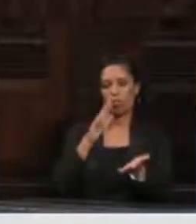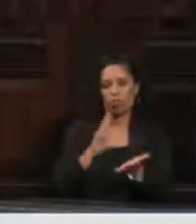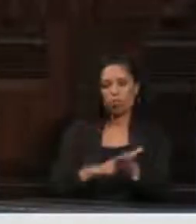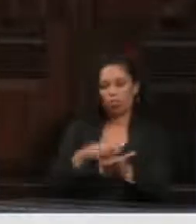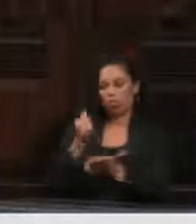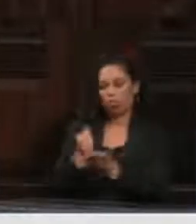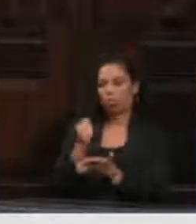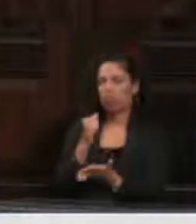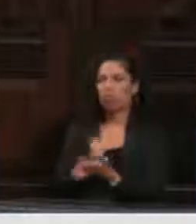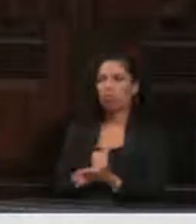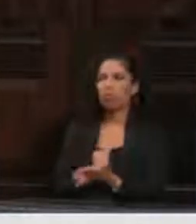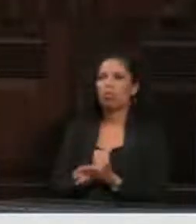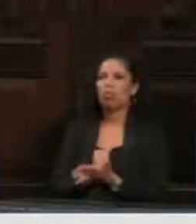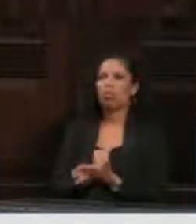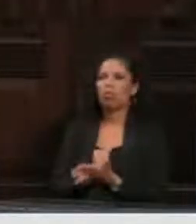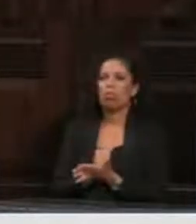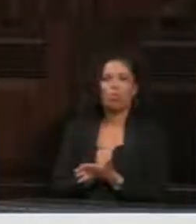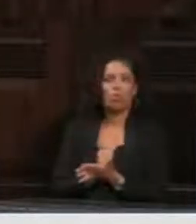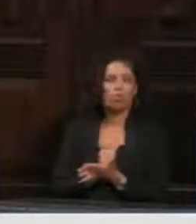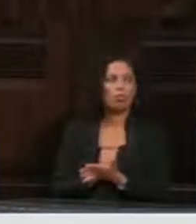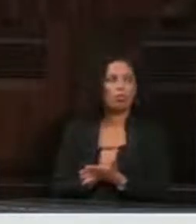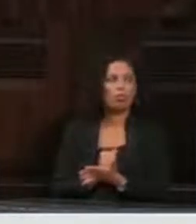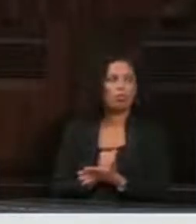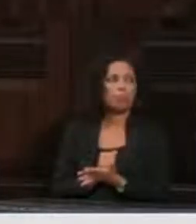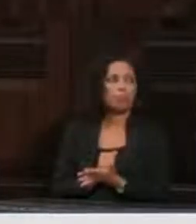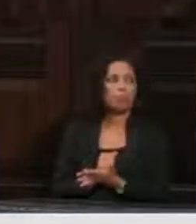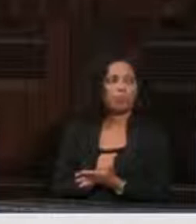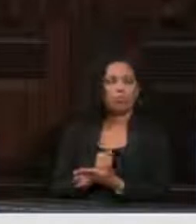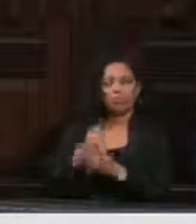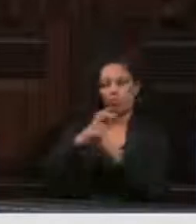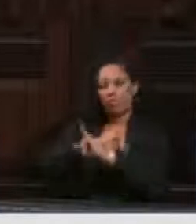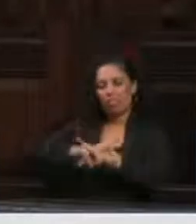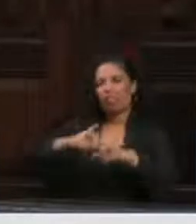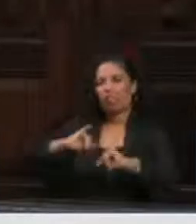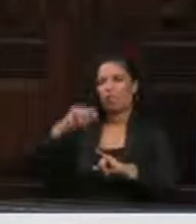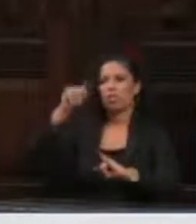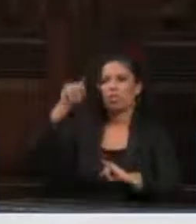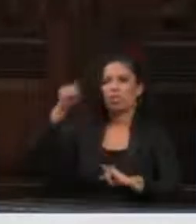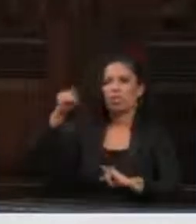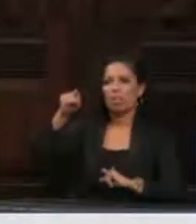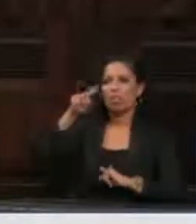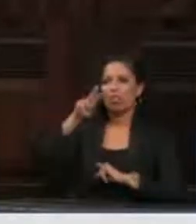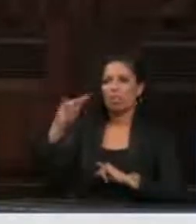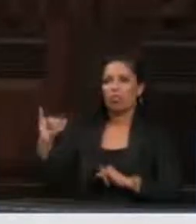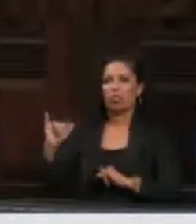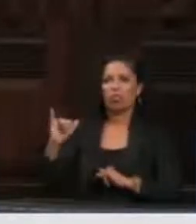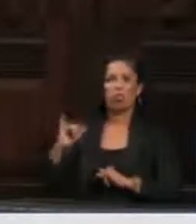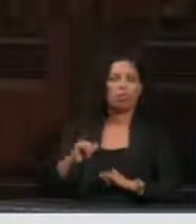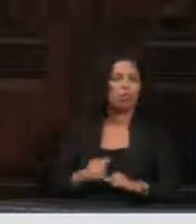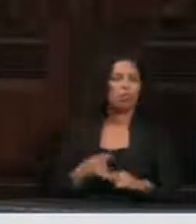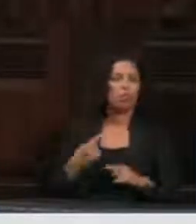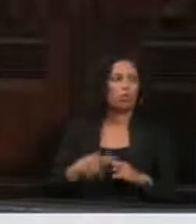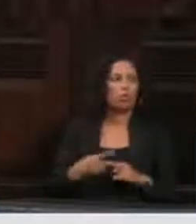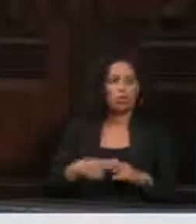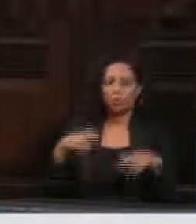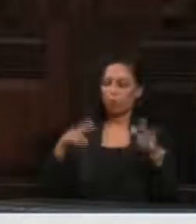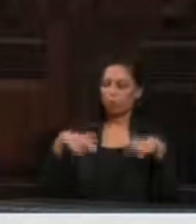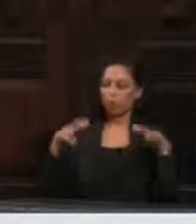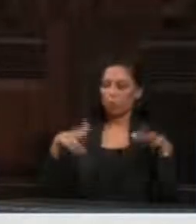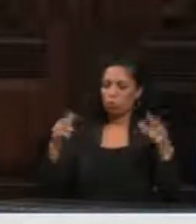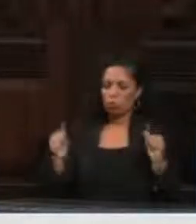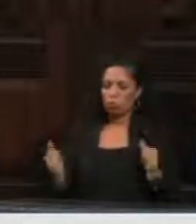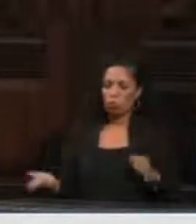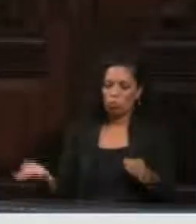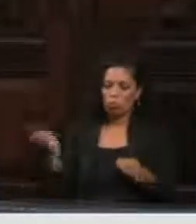entregue a essa TV, essa moção de repúdio desta casa, para que nunca mais